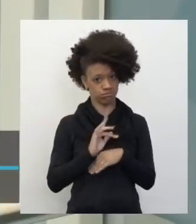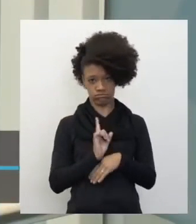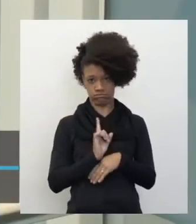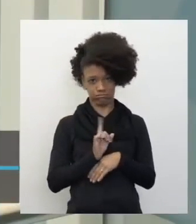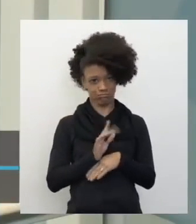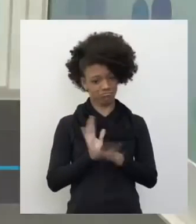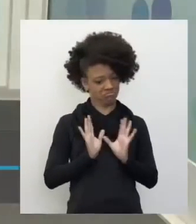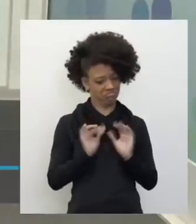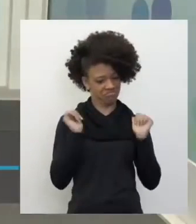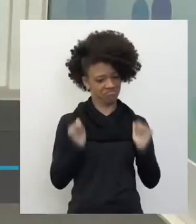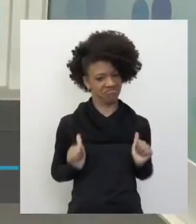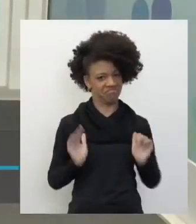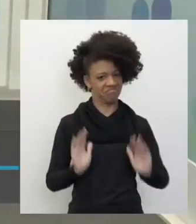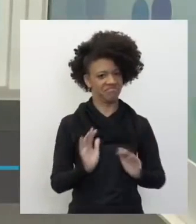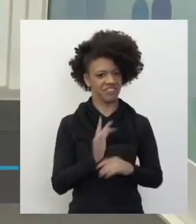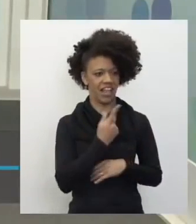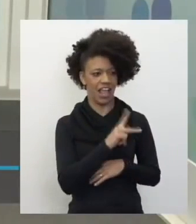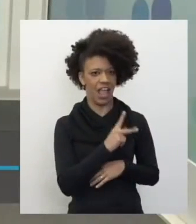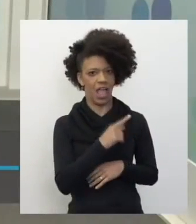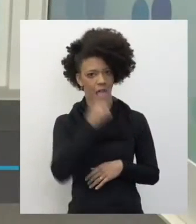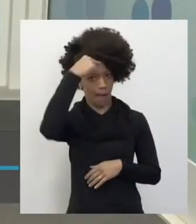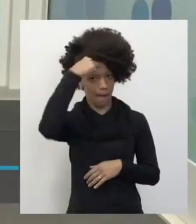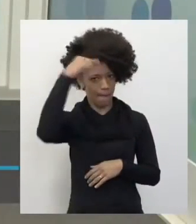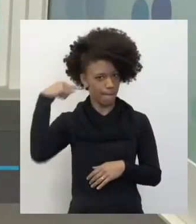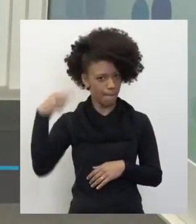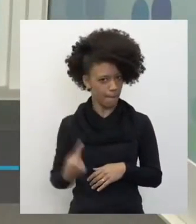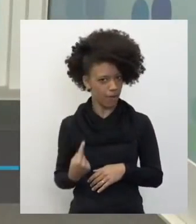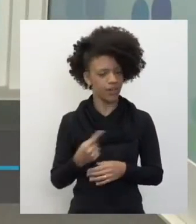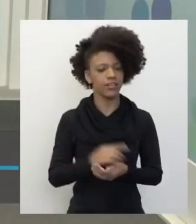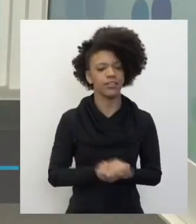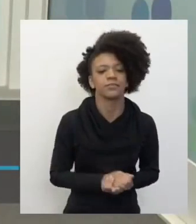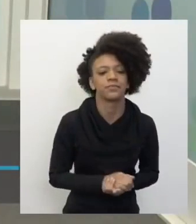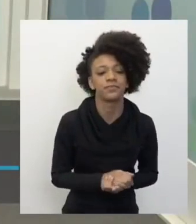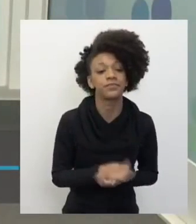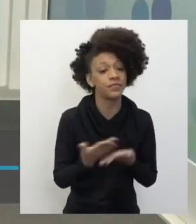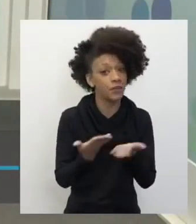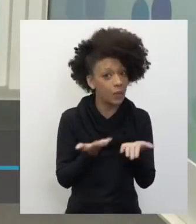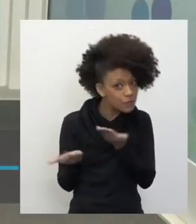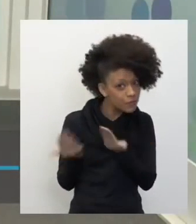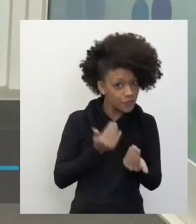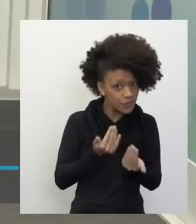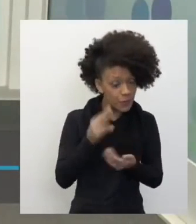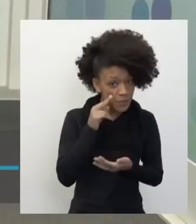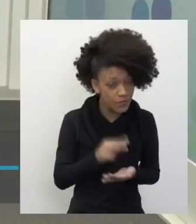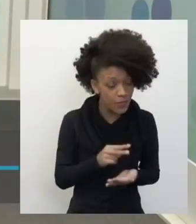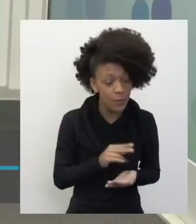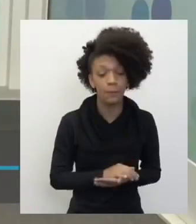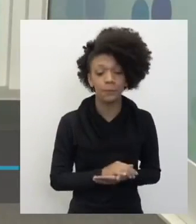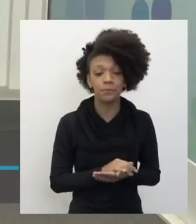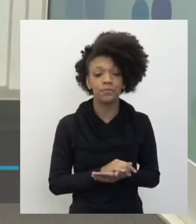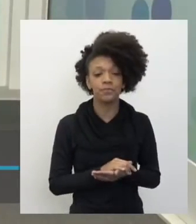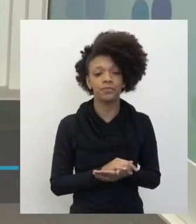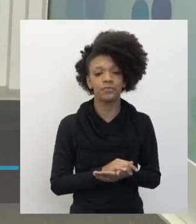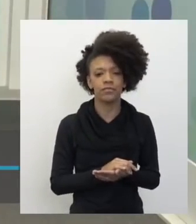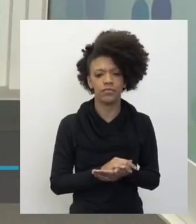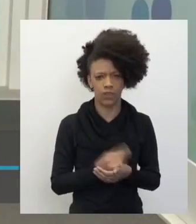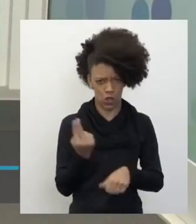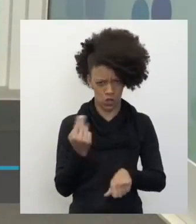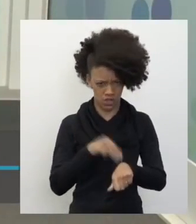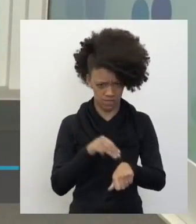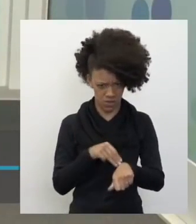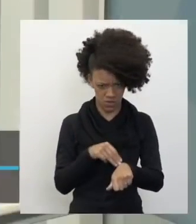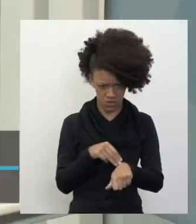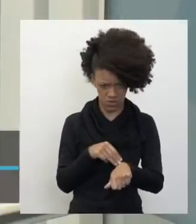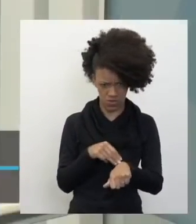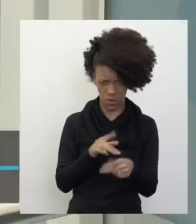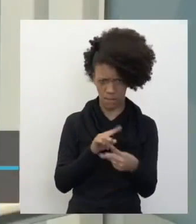A culpada é a Mônica. Vamos ver se eles ainda estão movidos pela curiosidade. A gente vai dar 2 minutinhos para eles, para